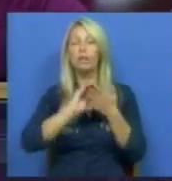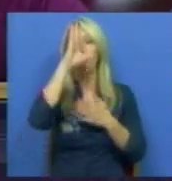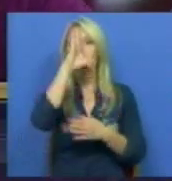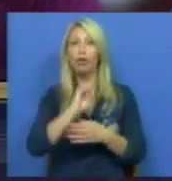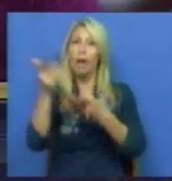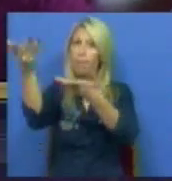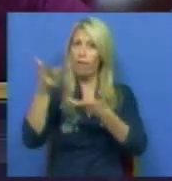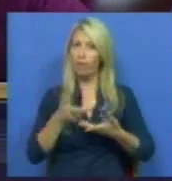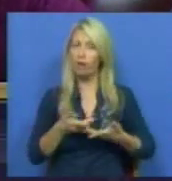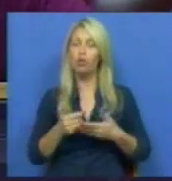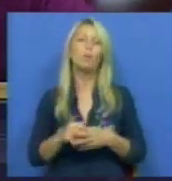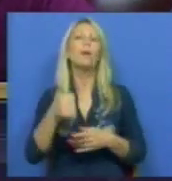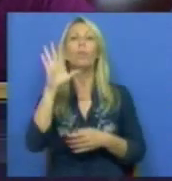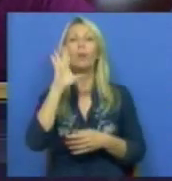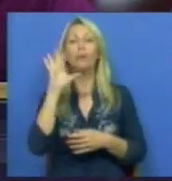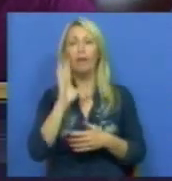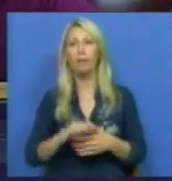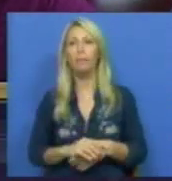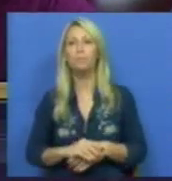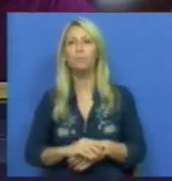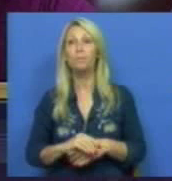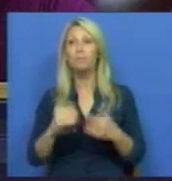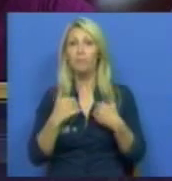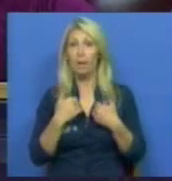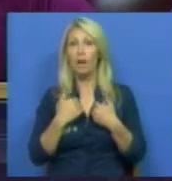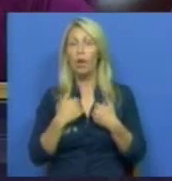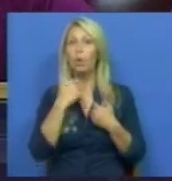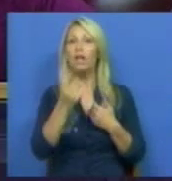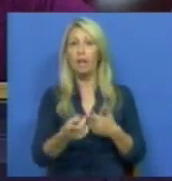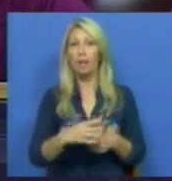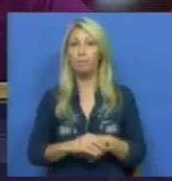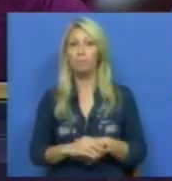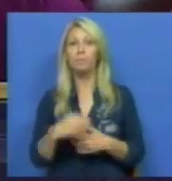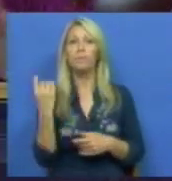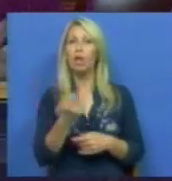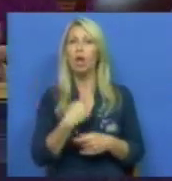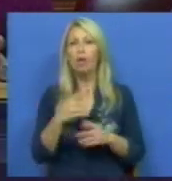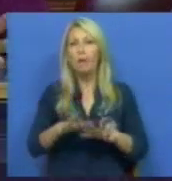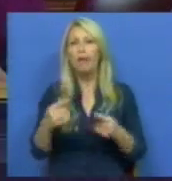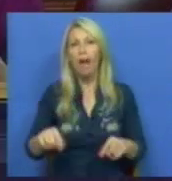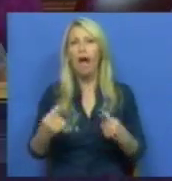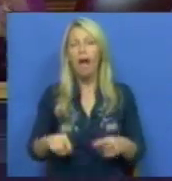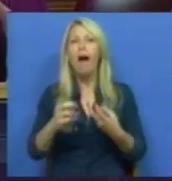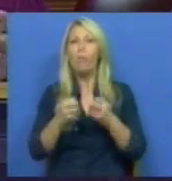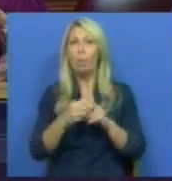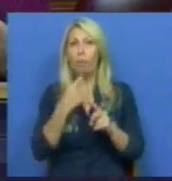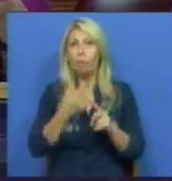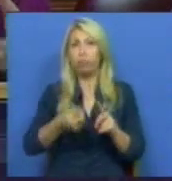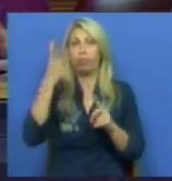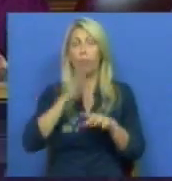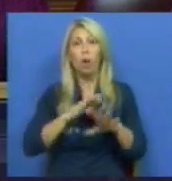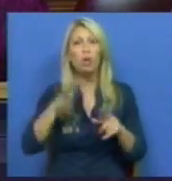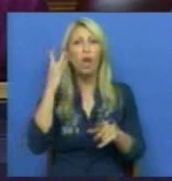Sejam pois bem-vindos, muito boa tarde. Eu diria que nós temos aqui vários problemas de números e está-nos a ser